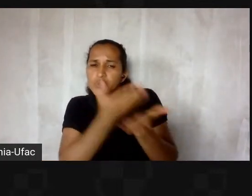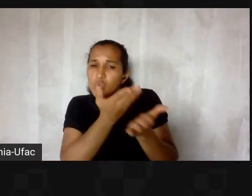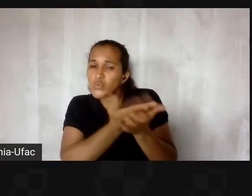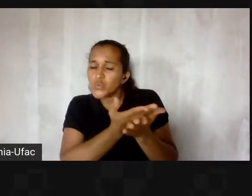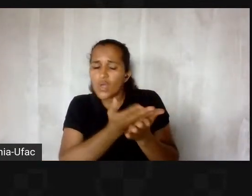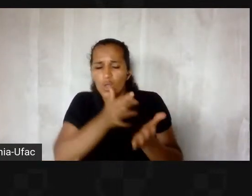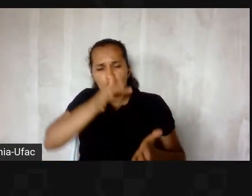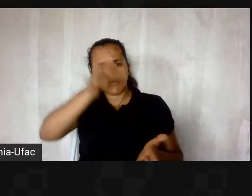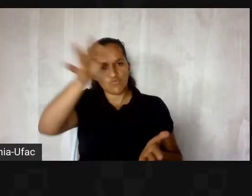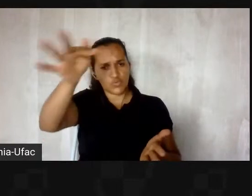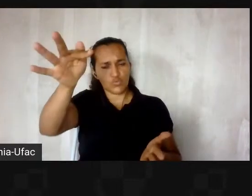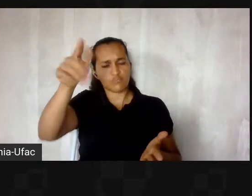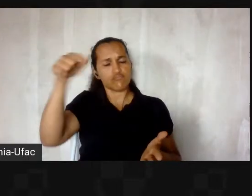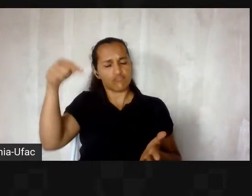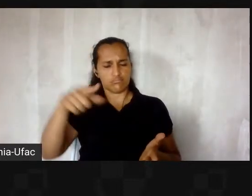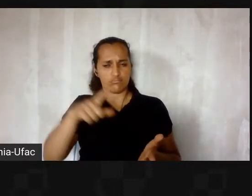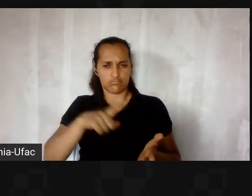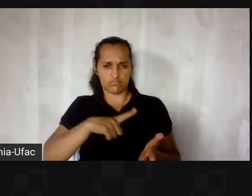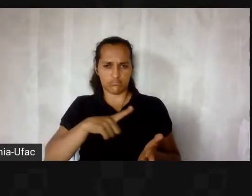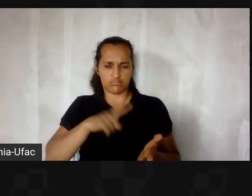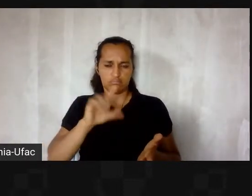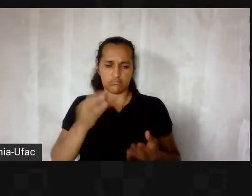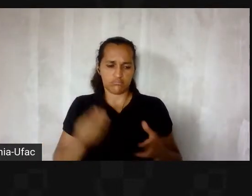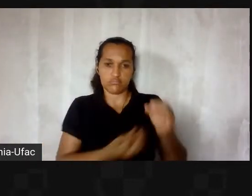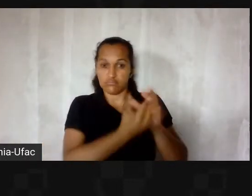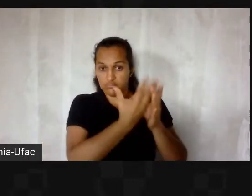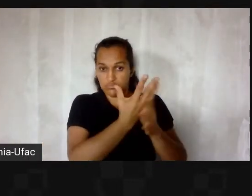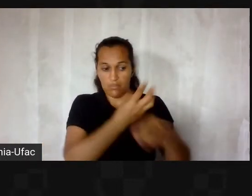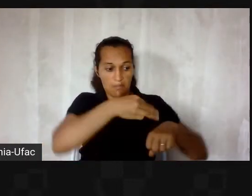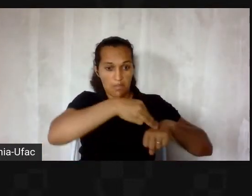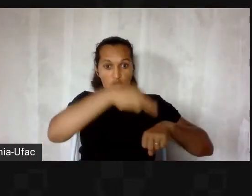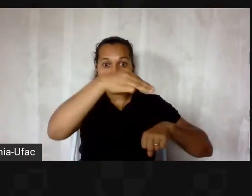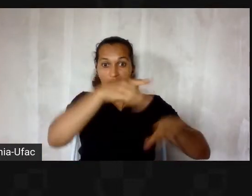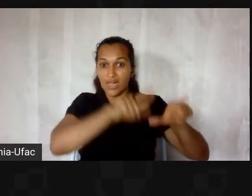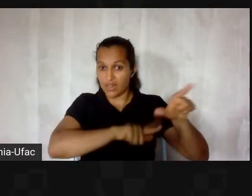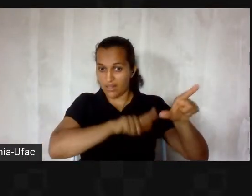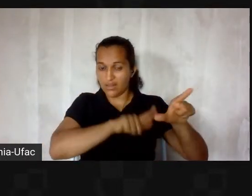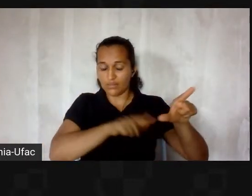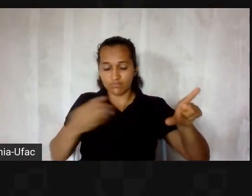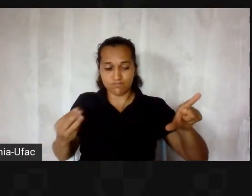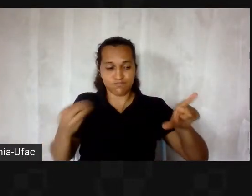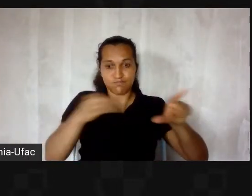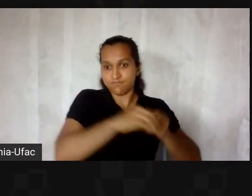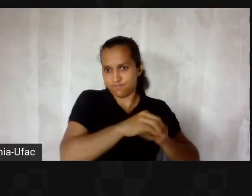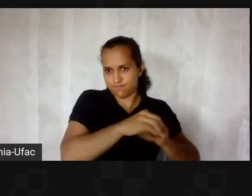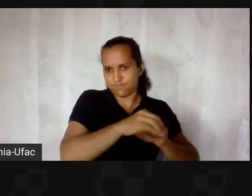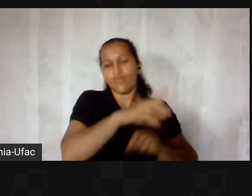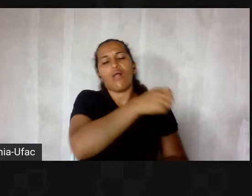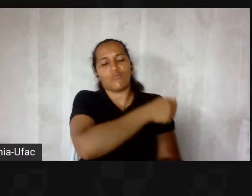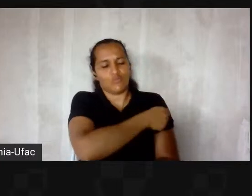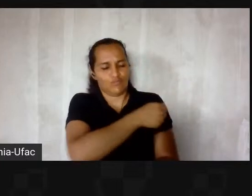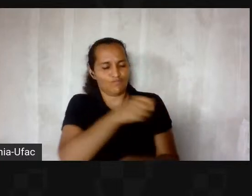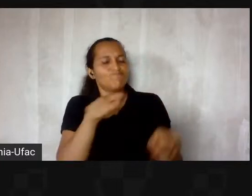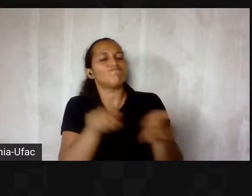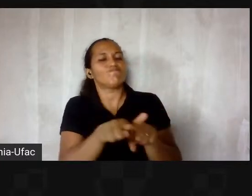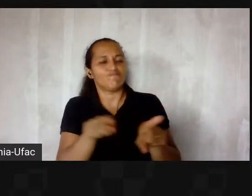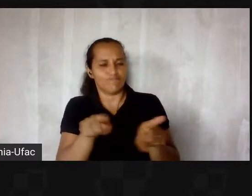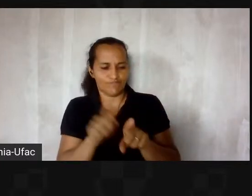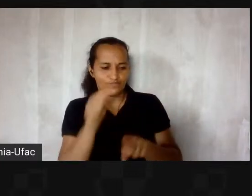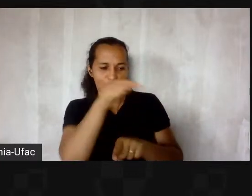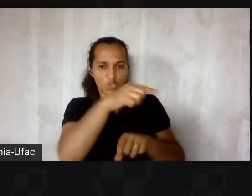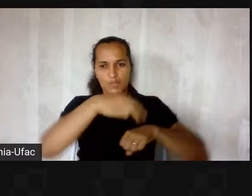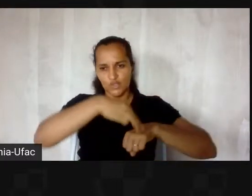futuro, quando fosse criado o mestrado em letras, que pudessem ser também alunos do